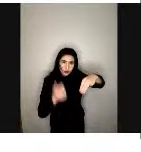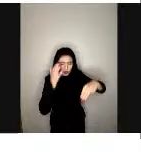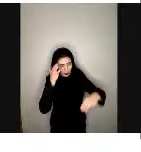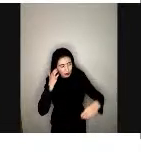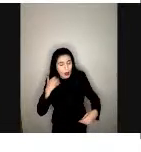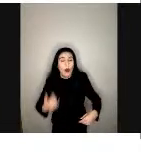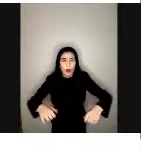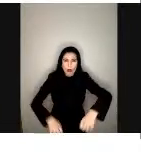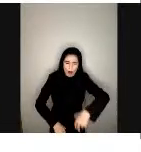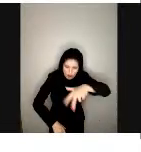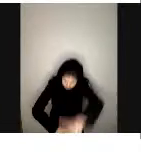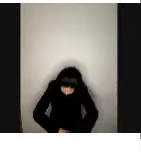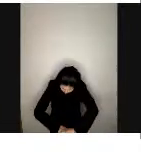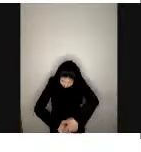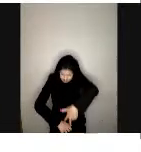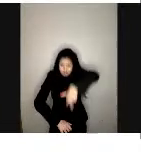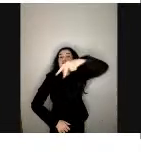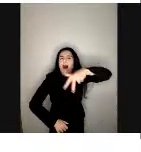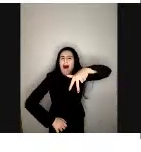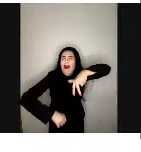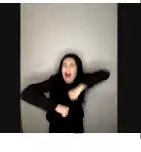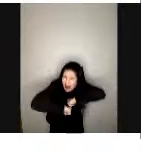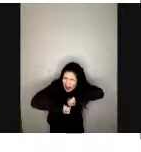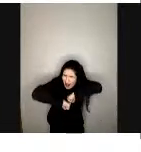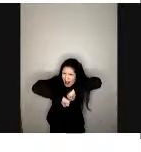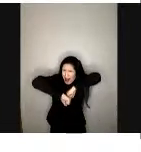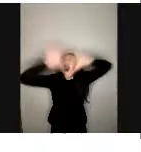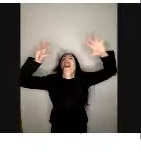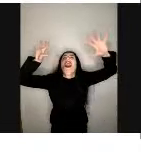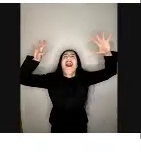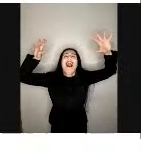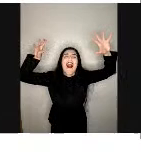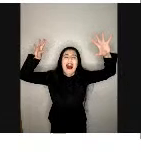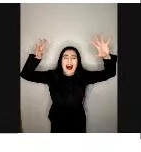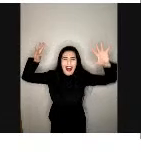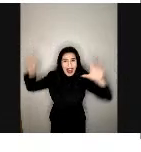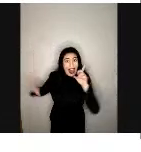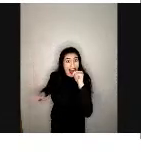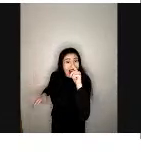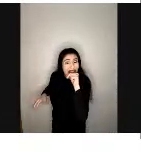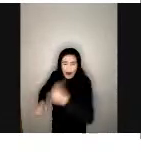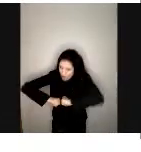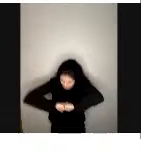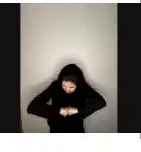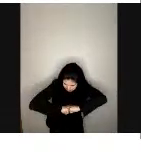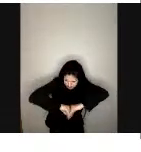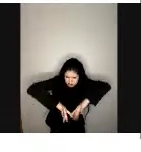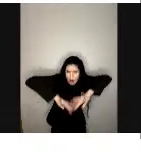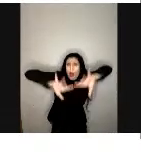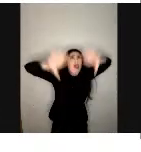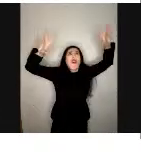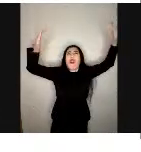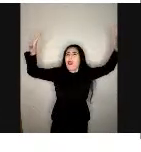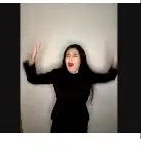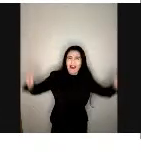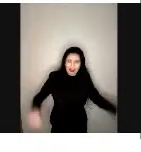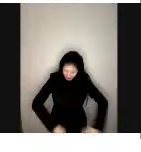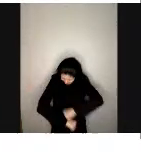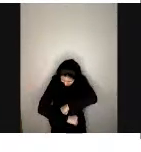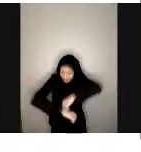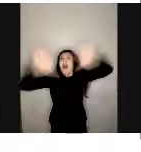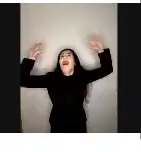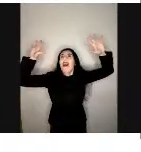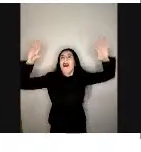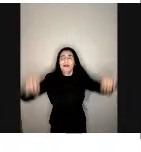do movimento, da expressão facial, do movimento da água e etc. Terminamos as fotos, a Dalva foi